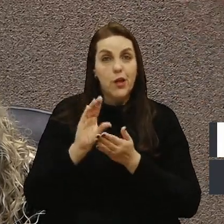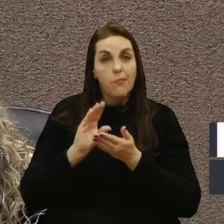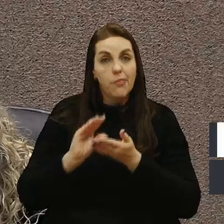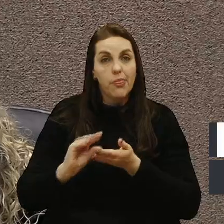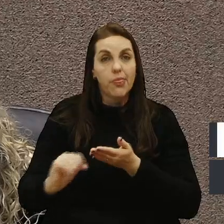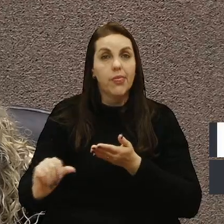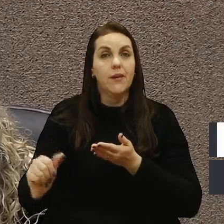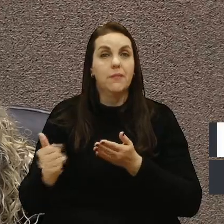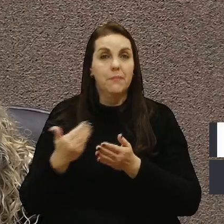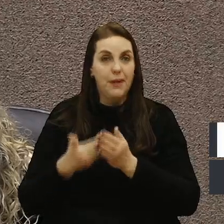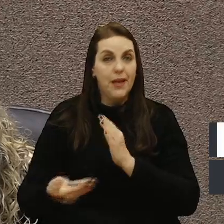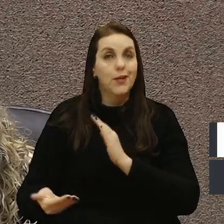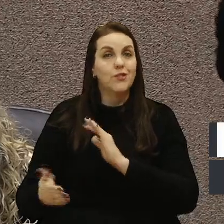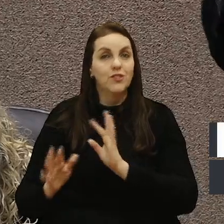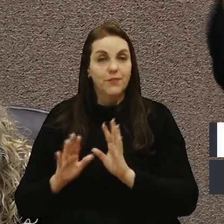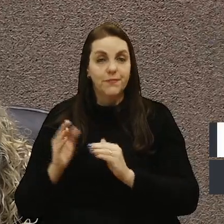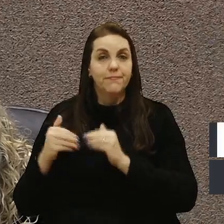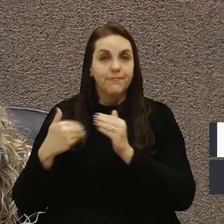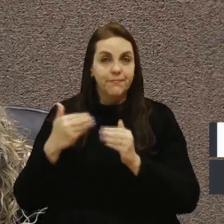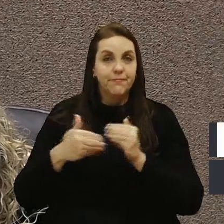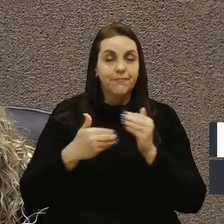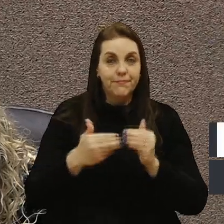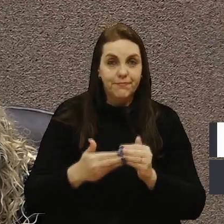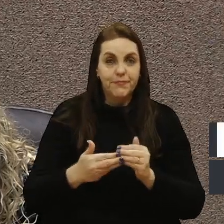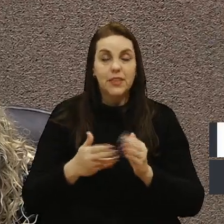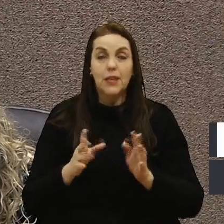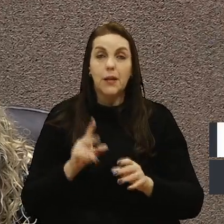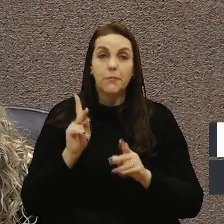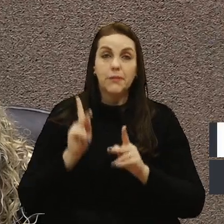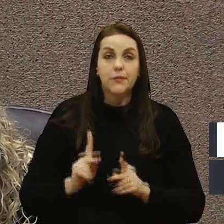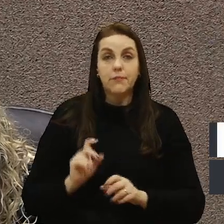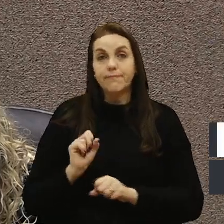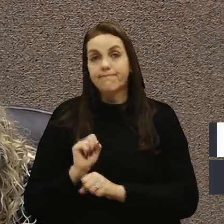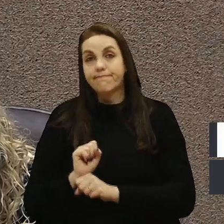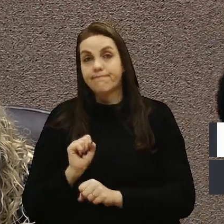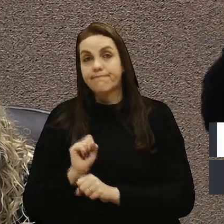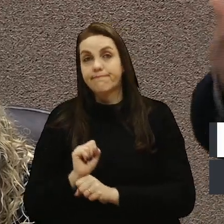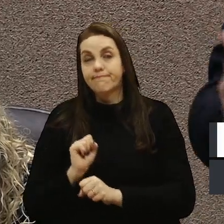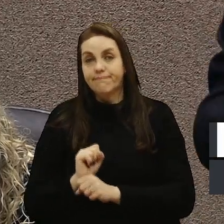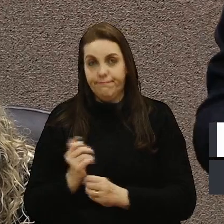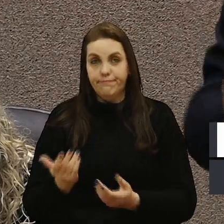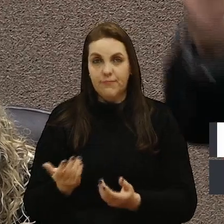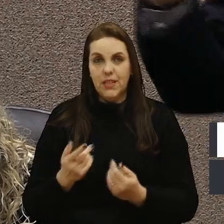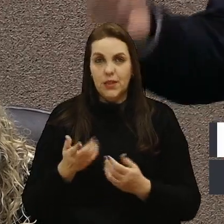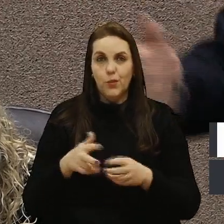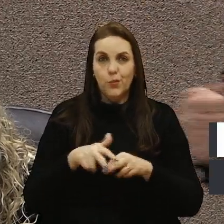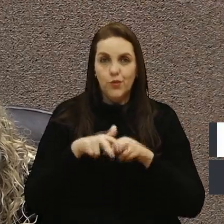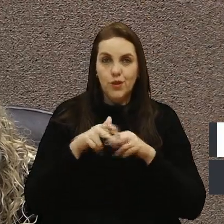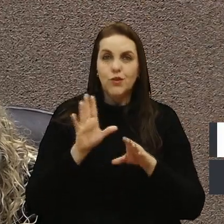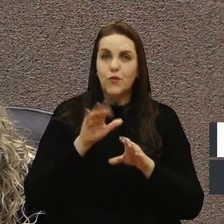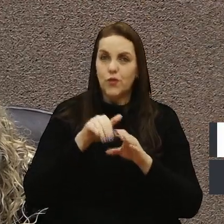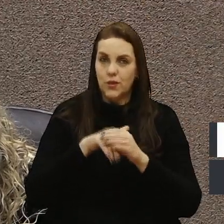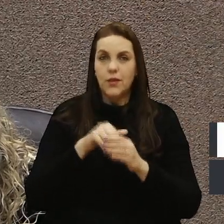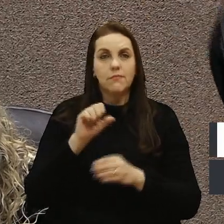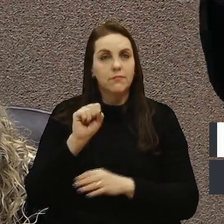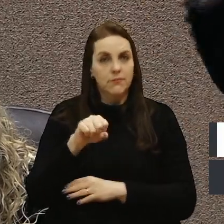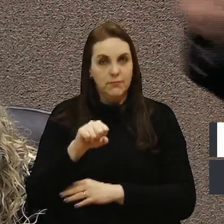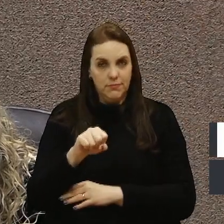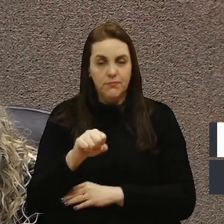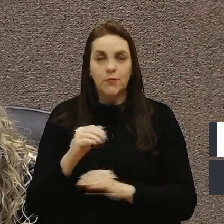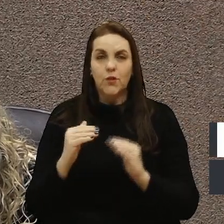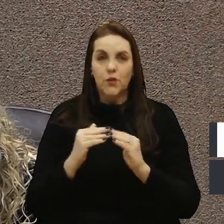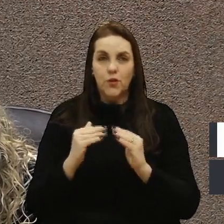caminho, né? E as pessoas ficam ali à mercê de uma situação difícil. Então, por isso, eu quero dizer que votarei favorável e